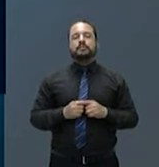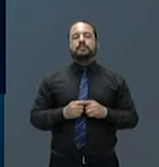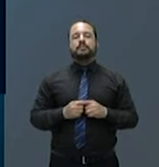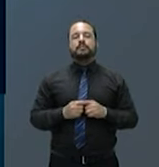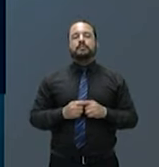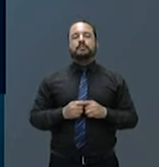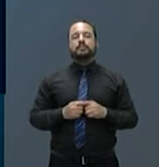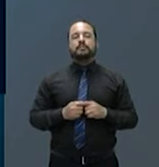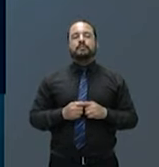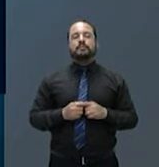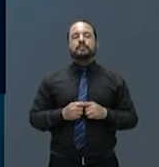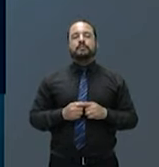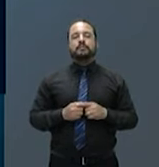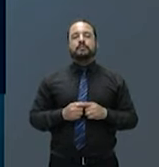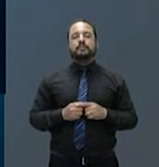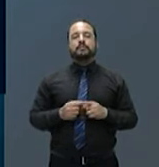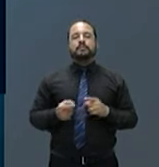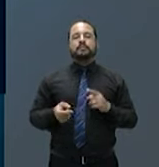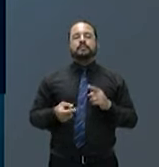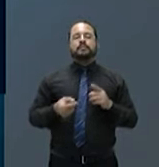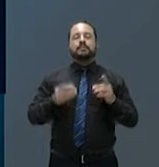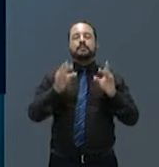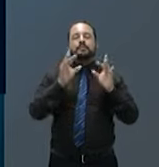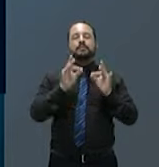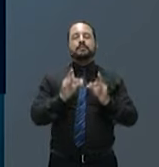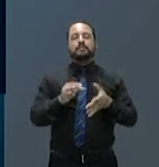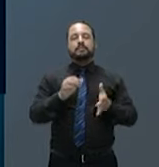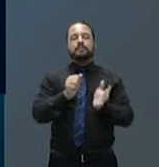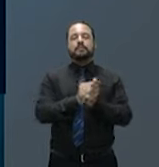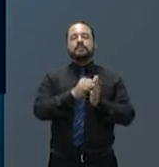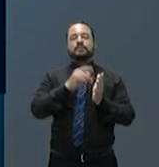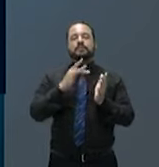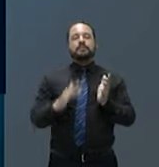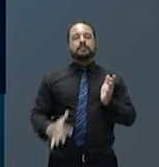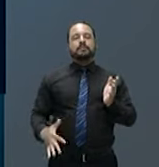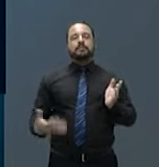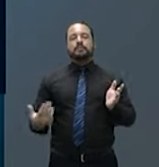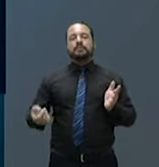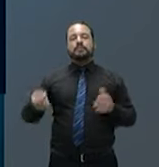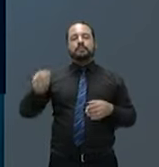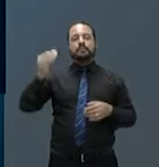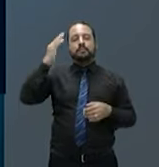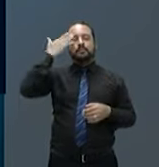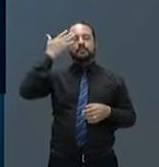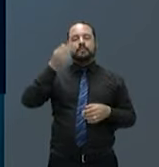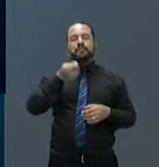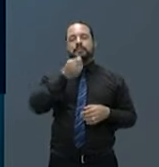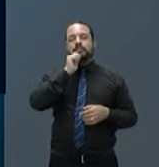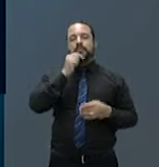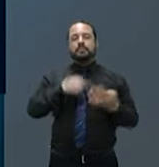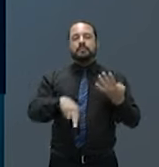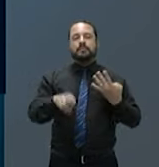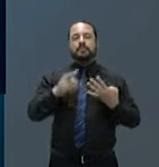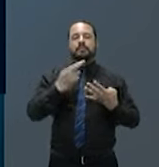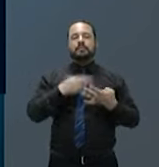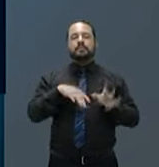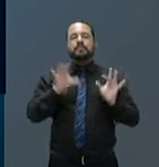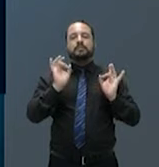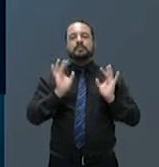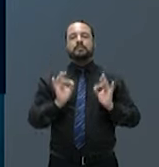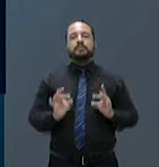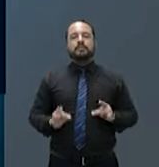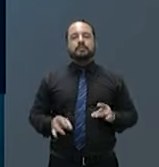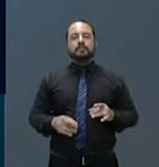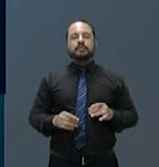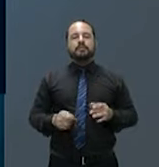Ah, já está. Examina-se embargos de divergência em agravo em recurso especial opostos por Pinheiros, Fundo de